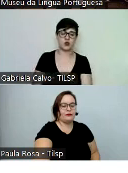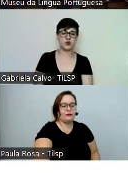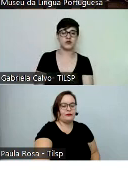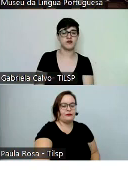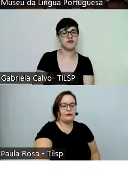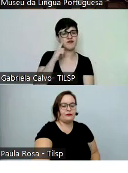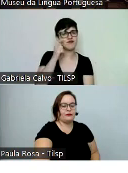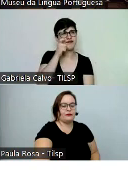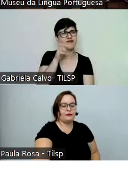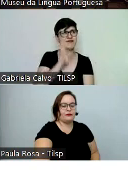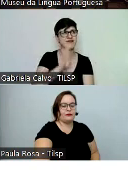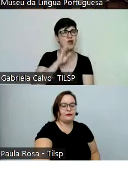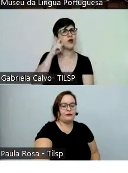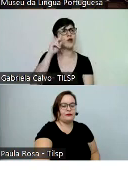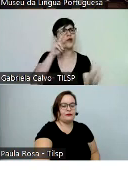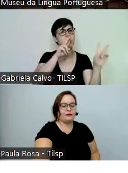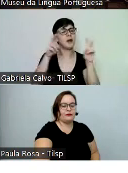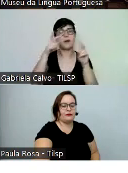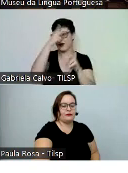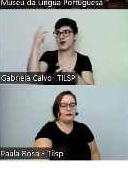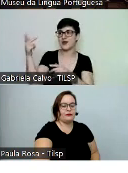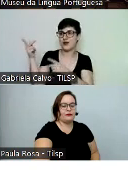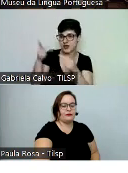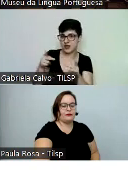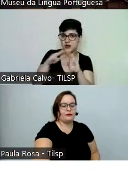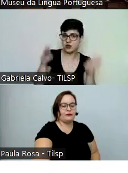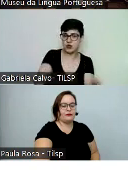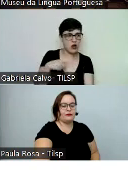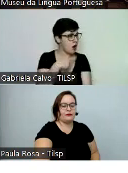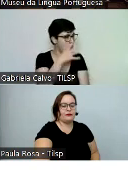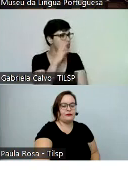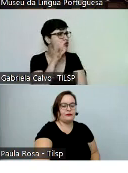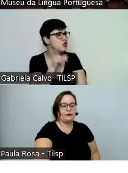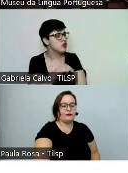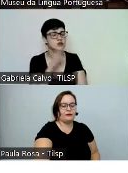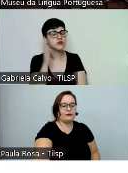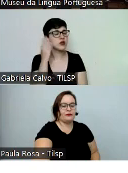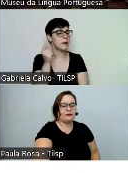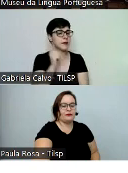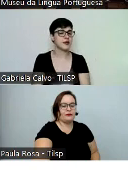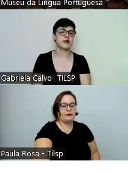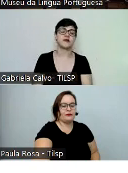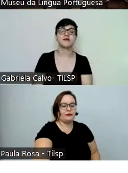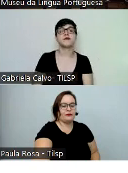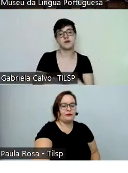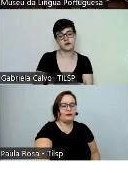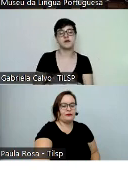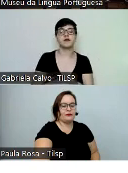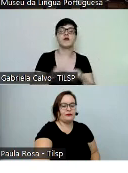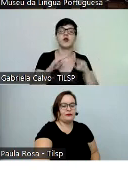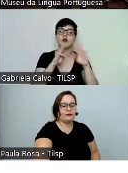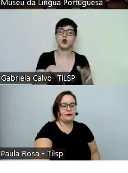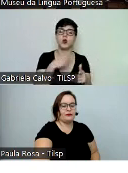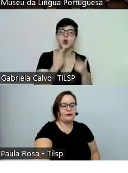interessante quando a gente compra isso para os visitantes eles adoram e as pessoas chegam ao museu linguística com muitos preconceitos sobre